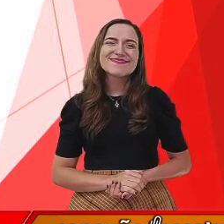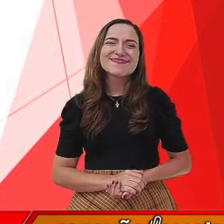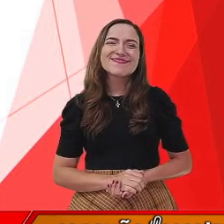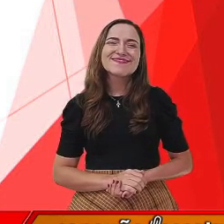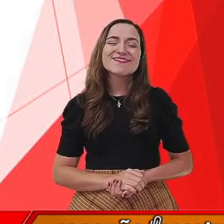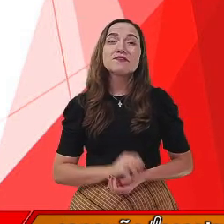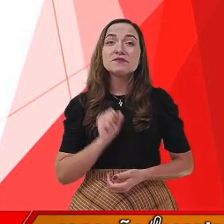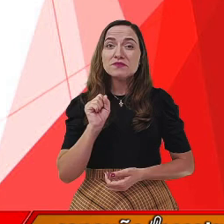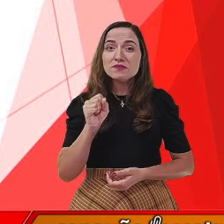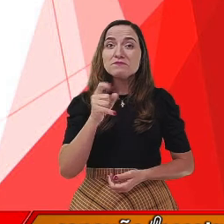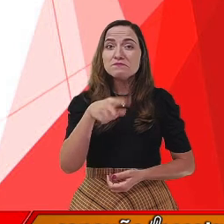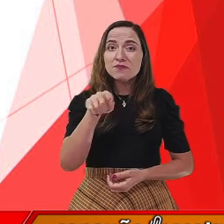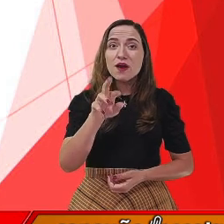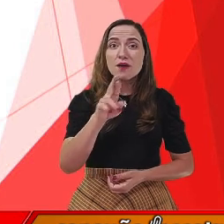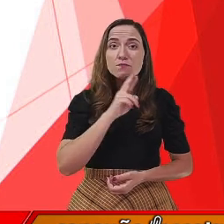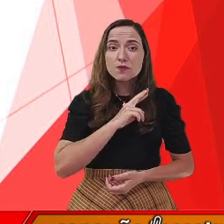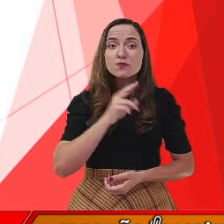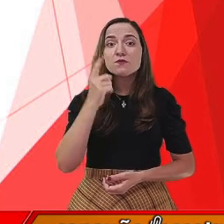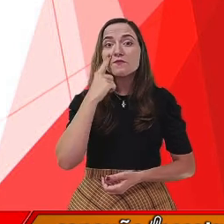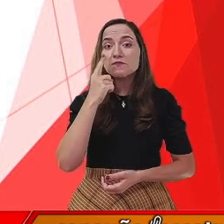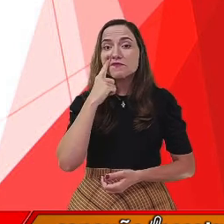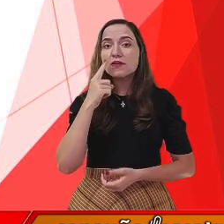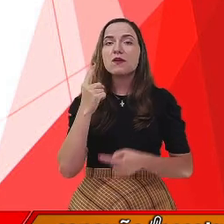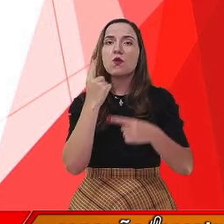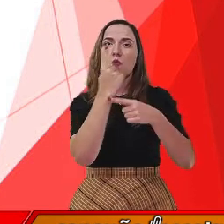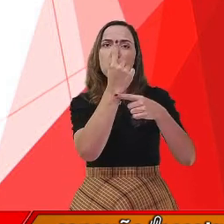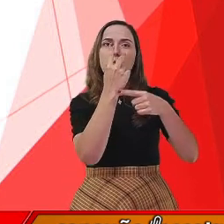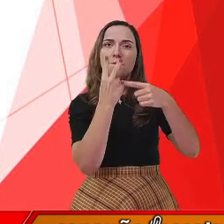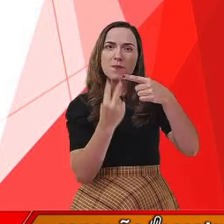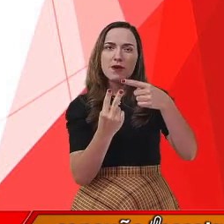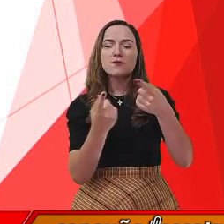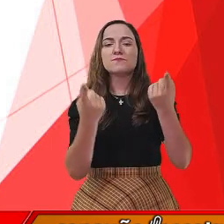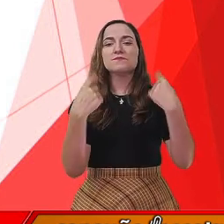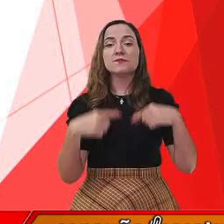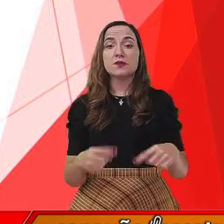Se você disse 1/2,